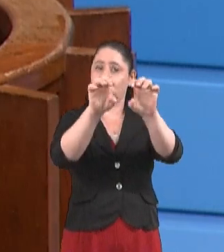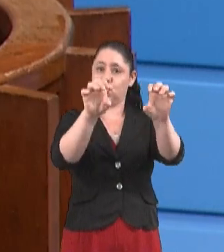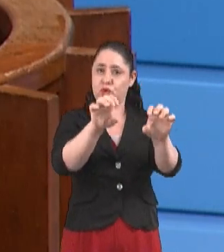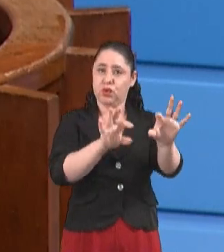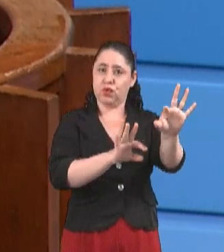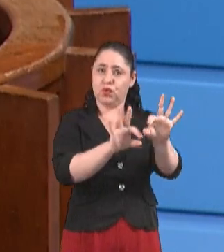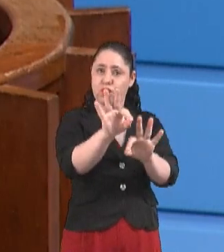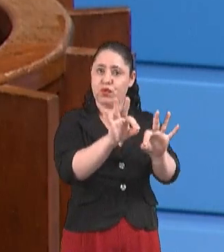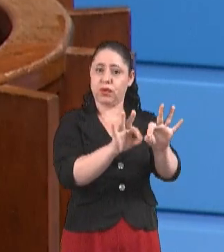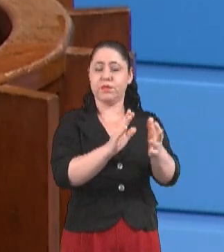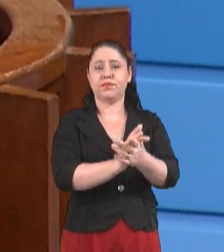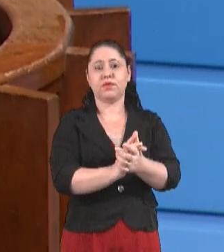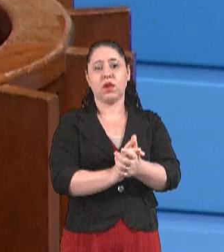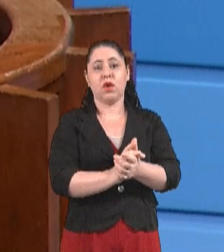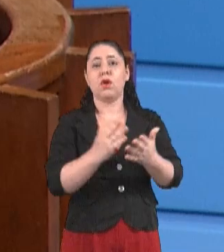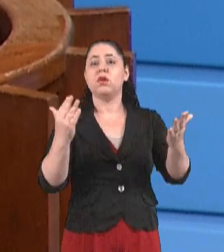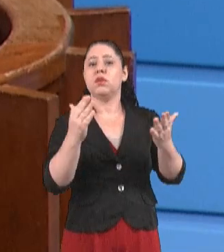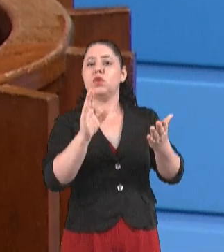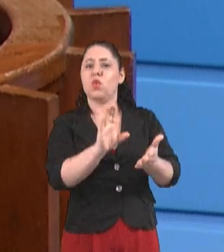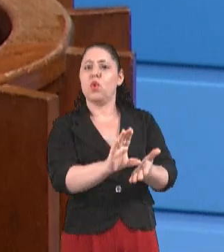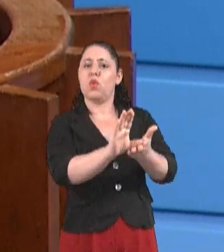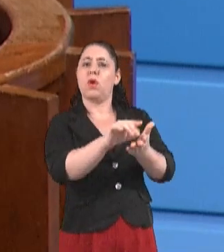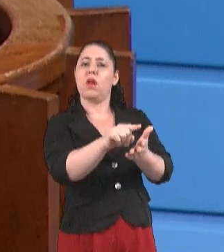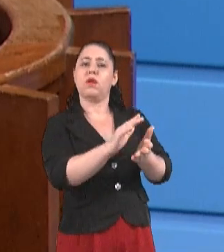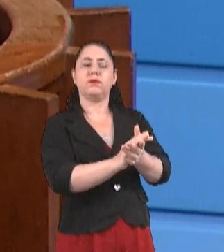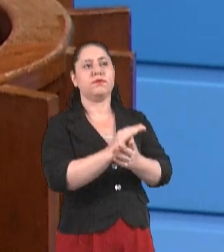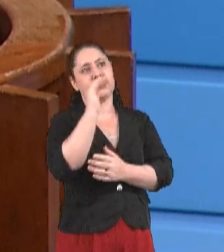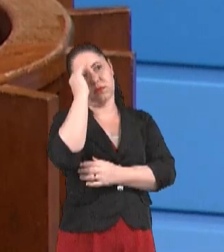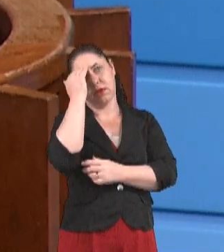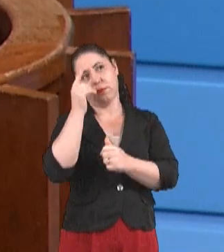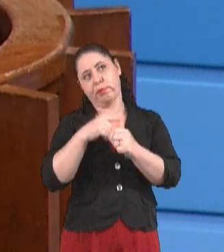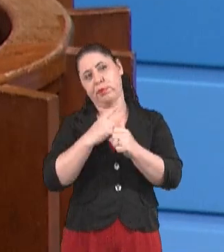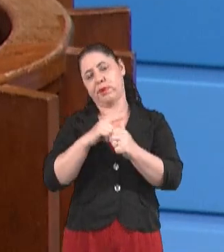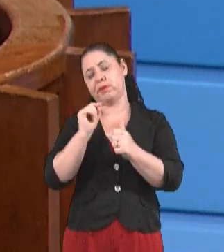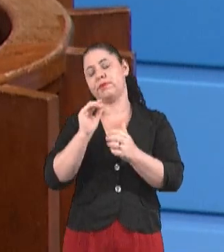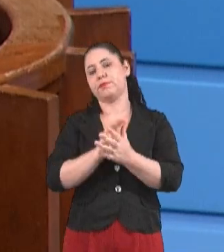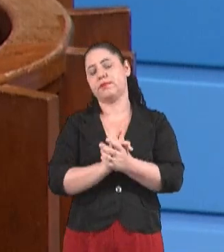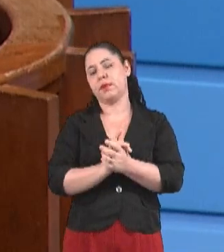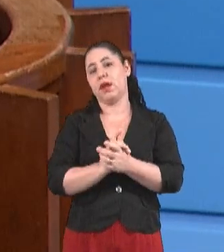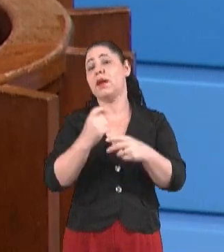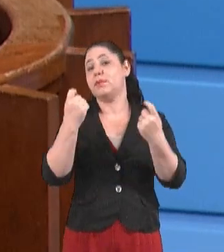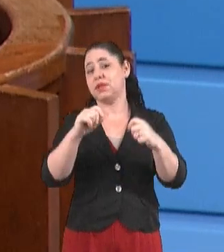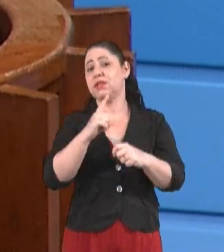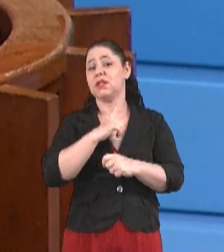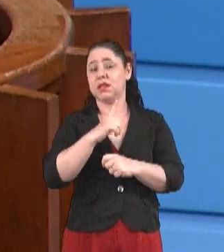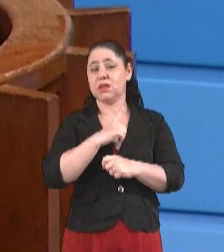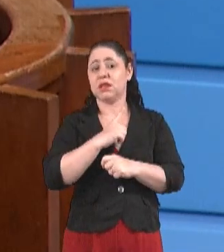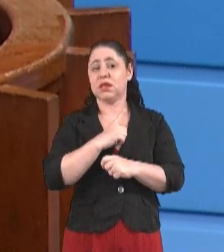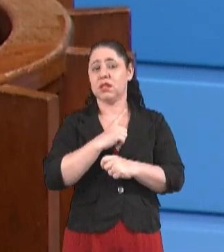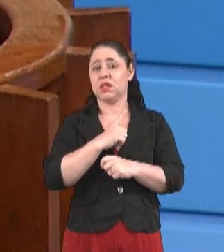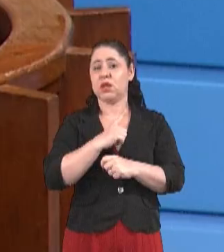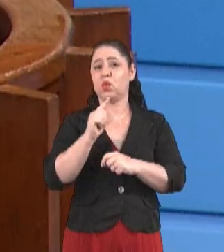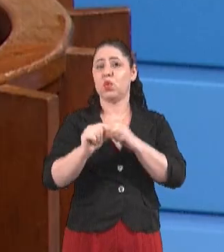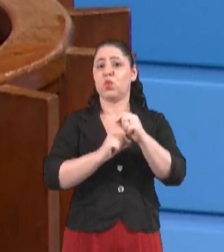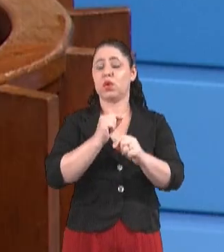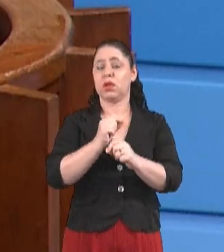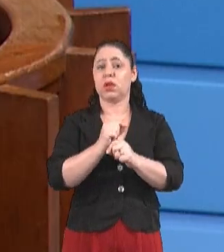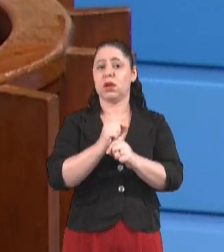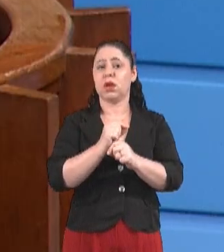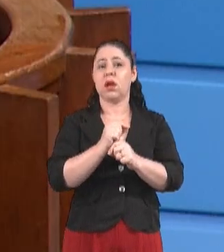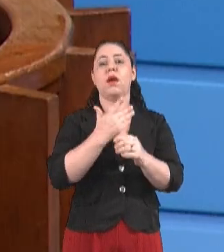estrutura. Esses conselhos hoje, eu entendo que primeiro, eles têm que ter também um aparato, de